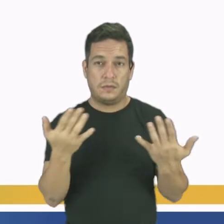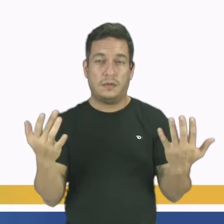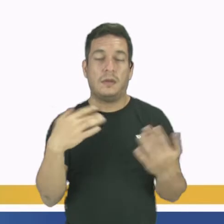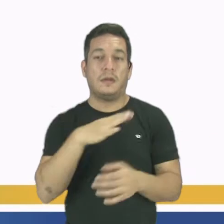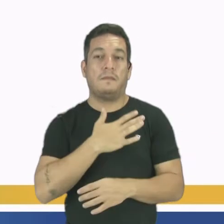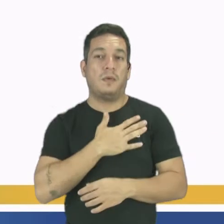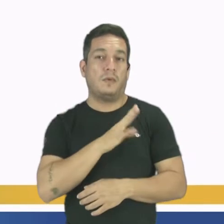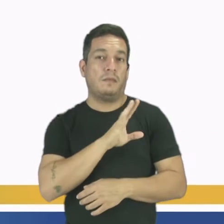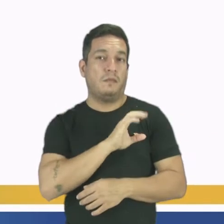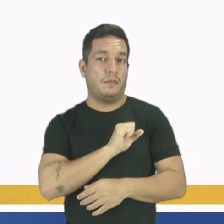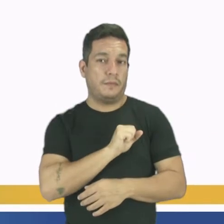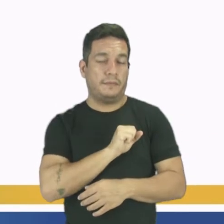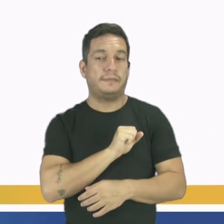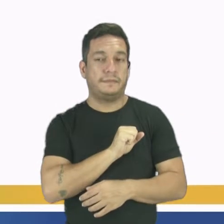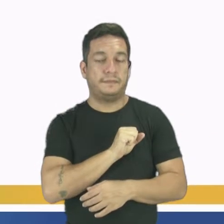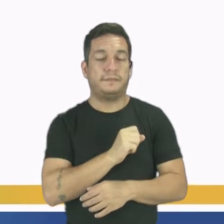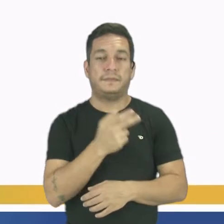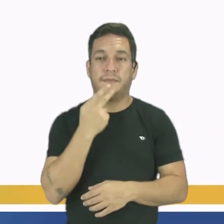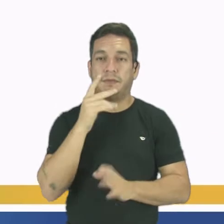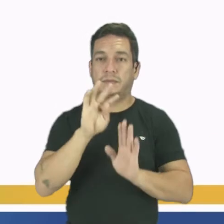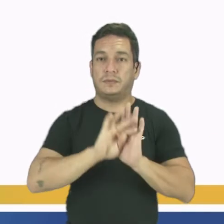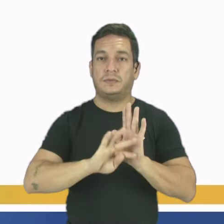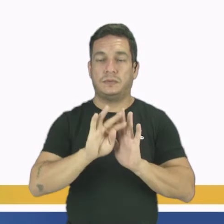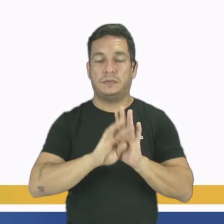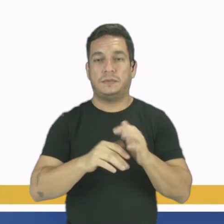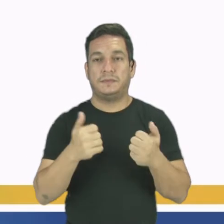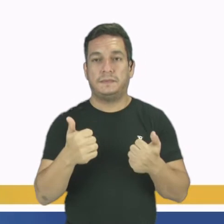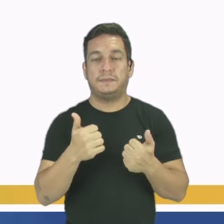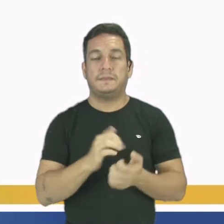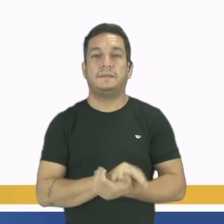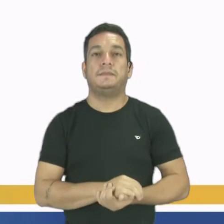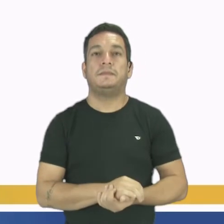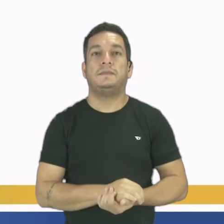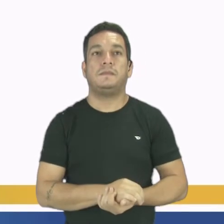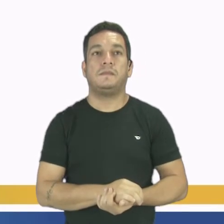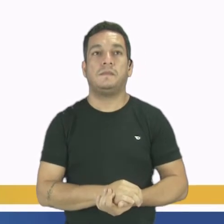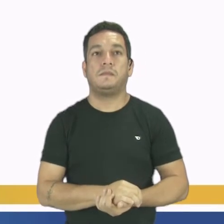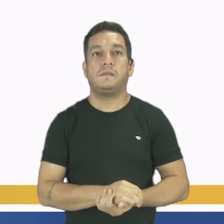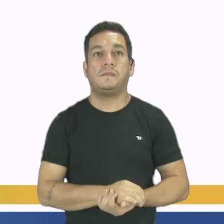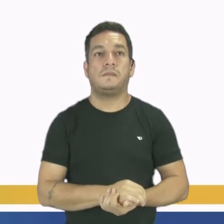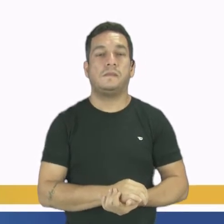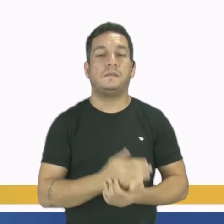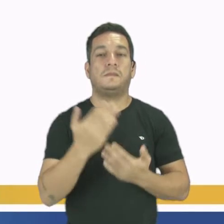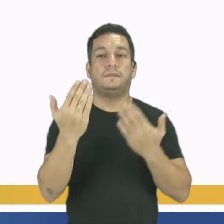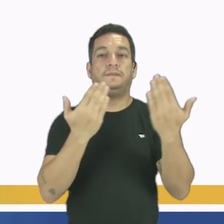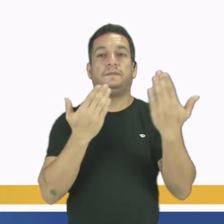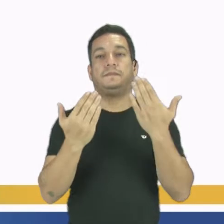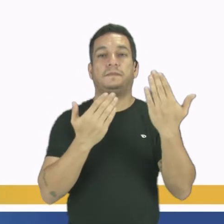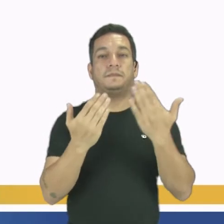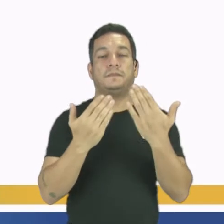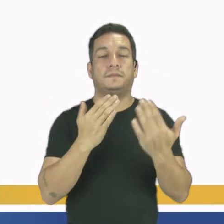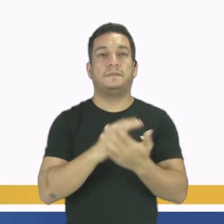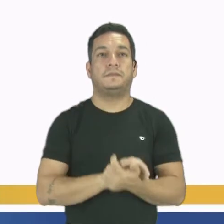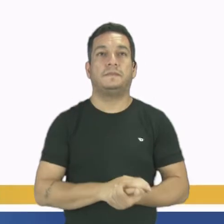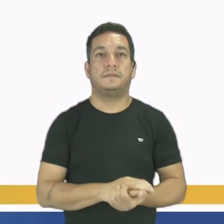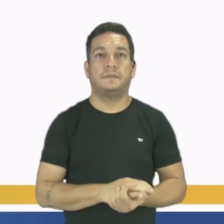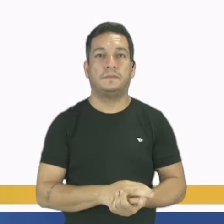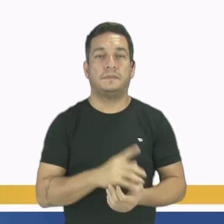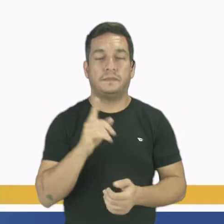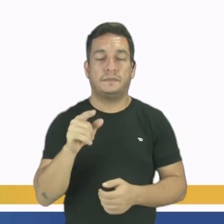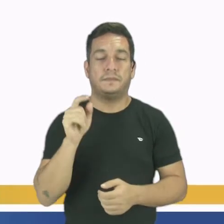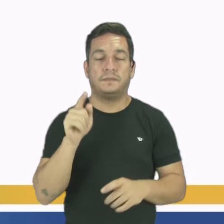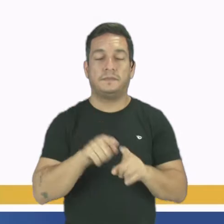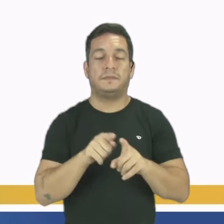caravana de rosas e o meu amor, que ele fala no texto, tá bom? Vamos seguindo. Comparação.